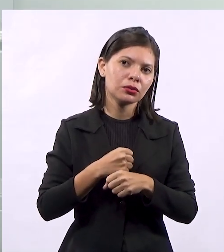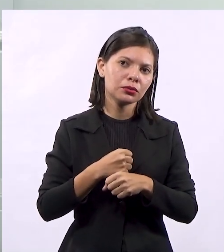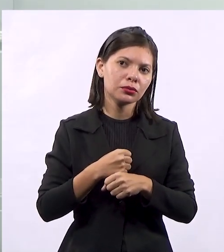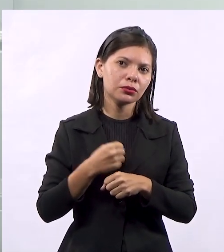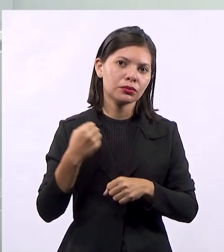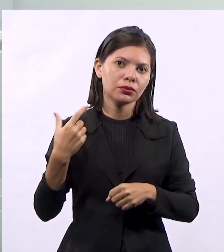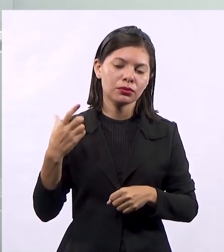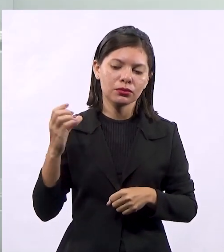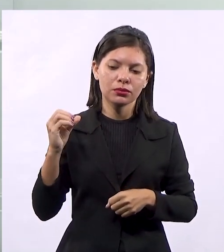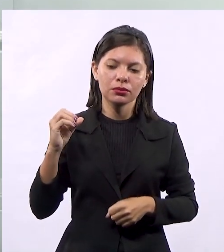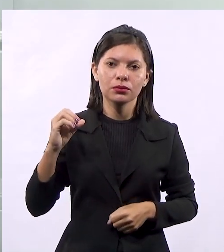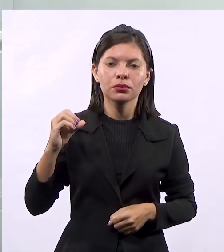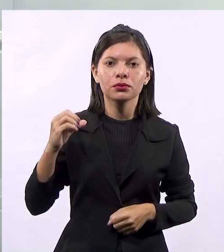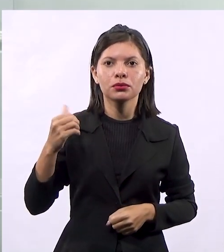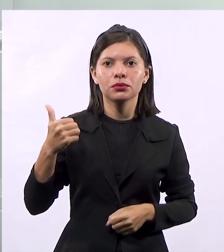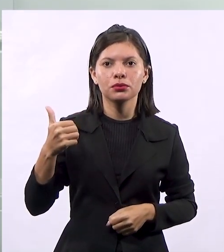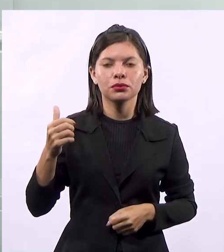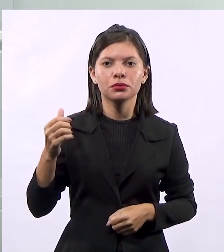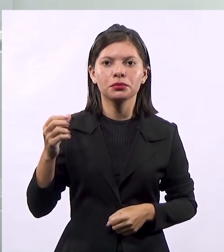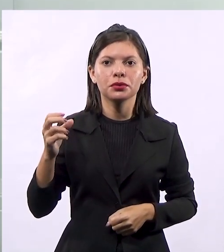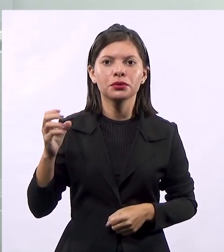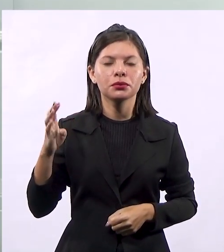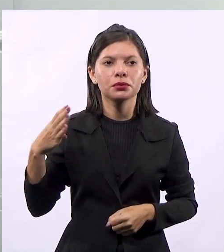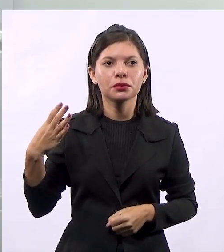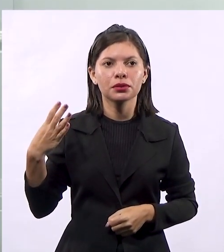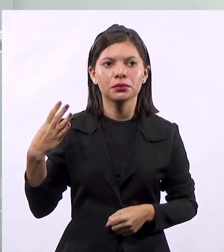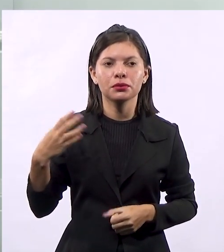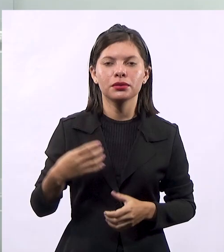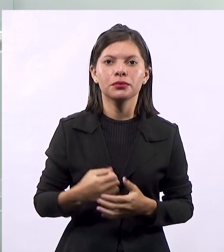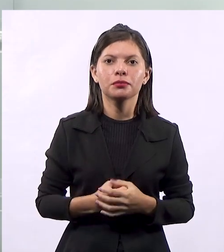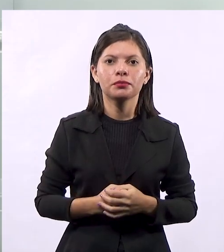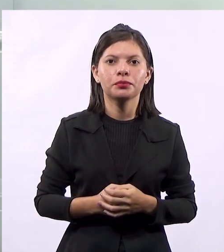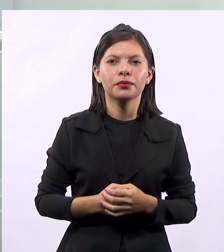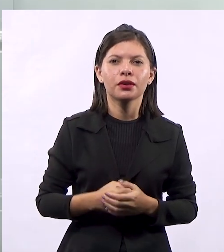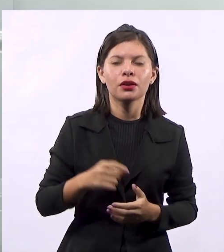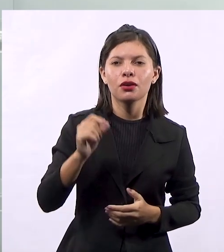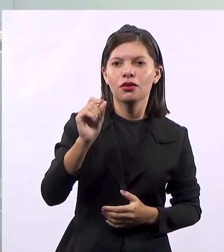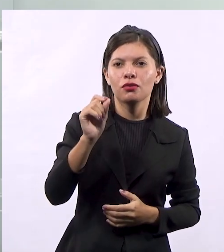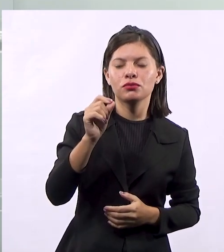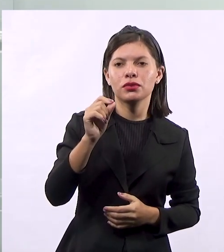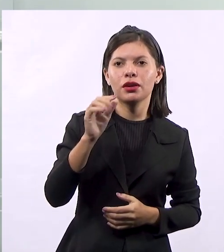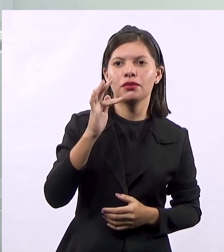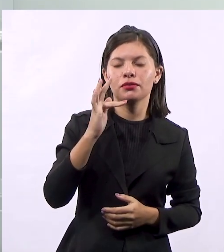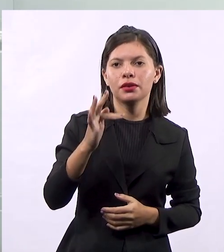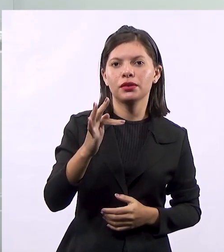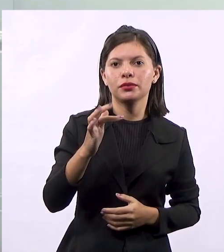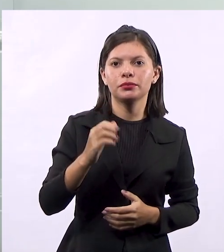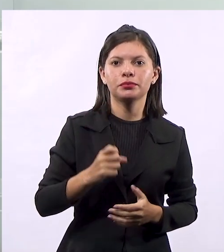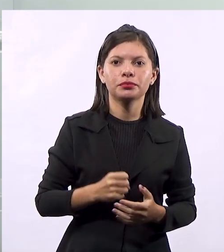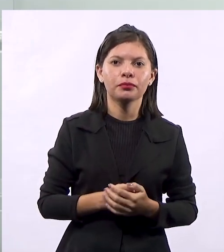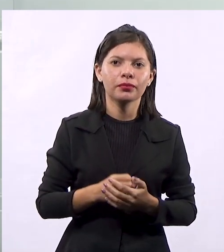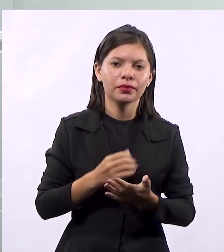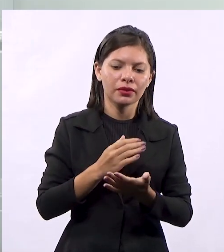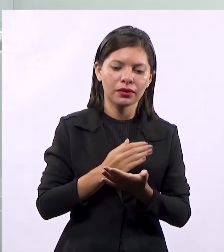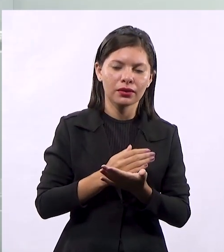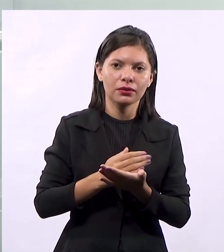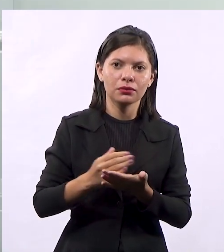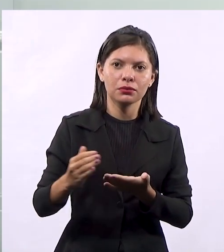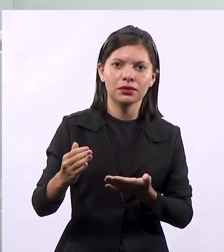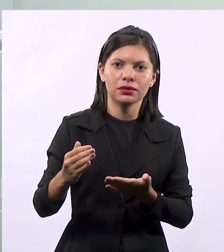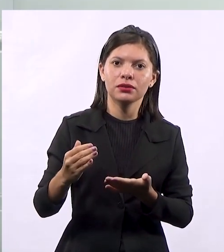de 2014 e ele é decenal, né? Ele é uma proposta decenal. O que o PNLD vai